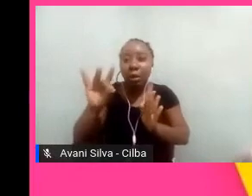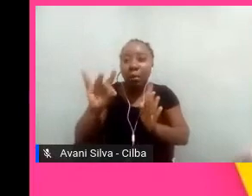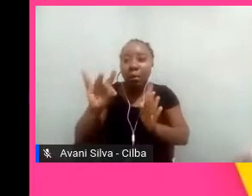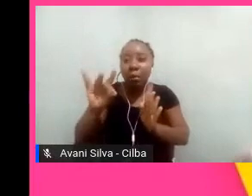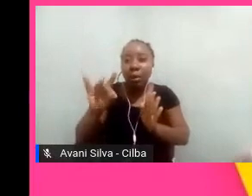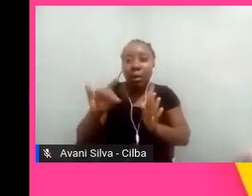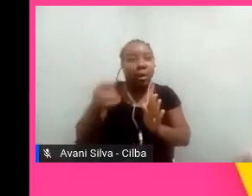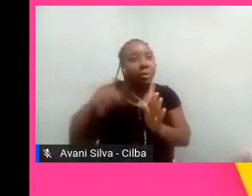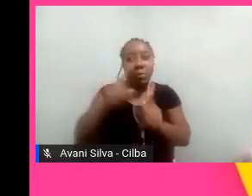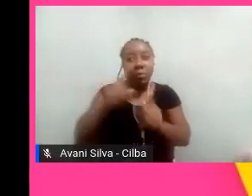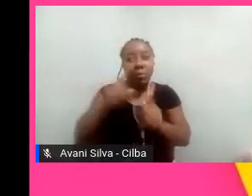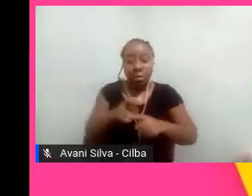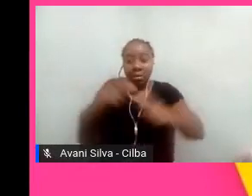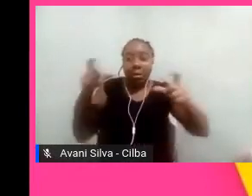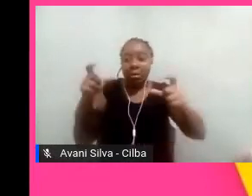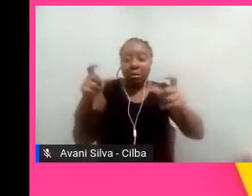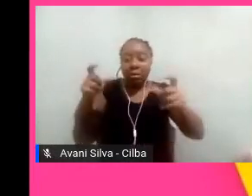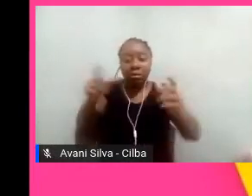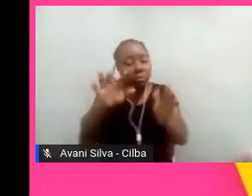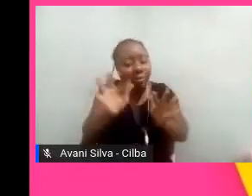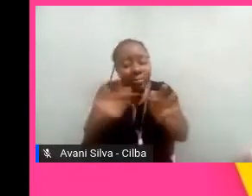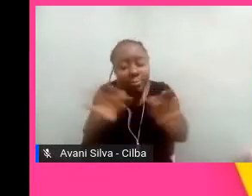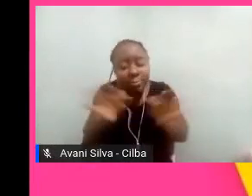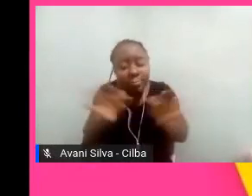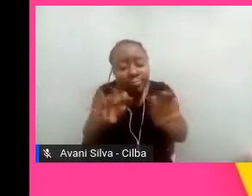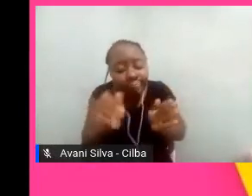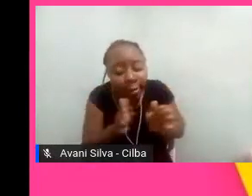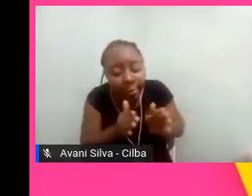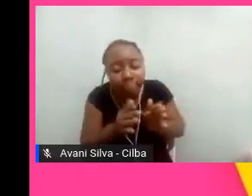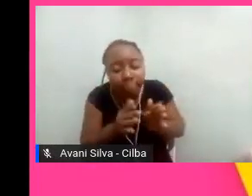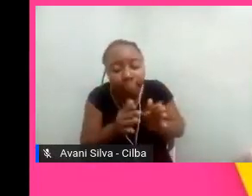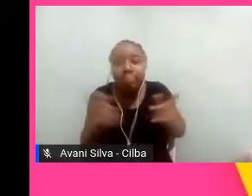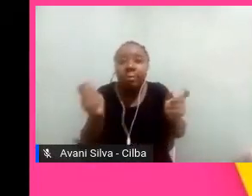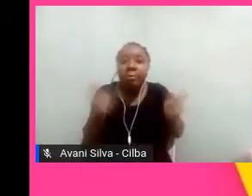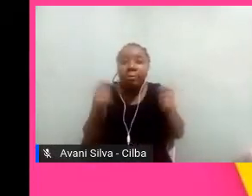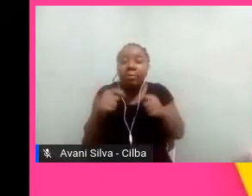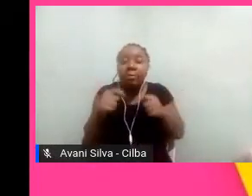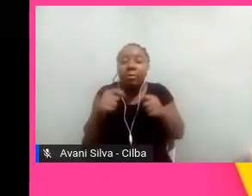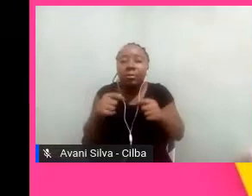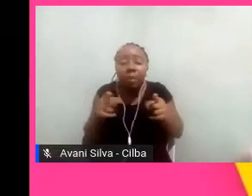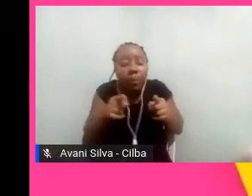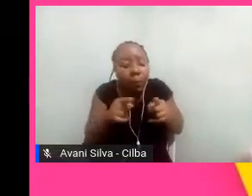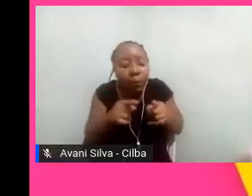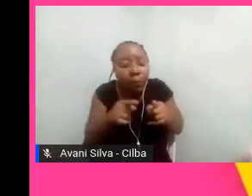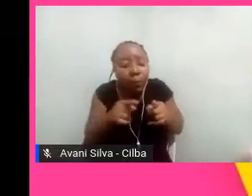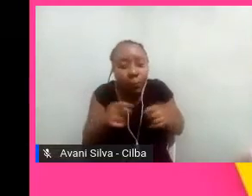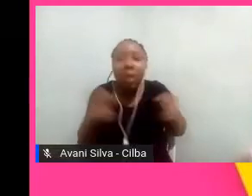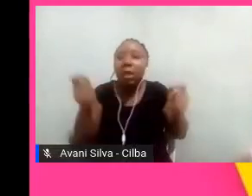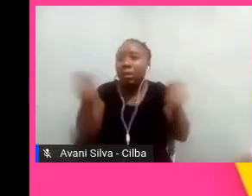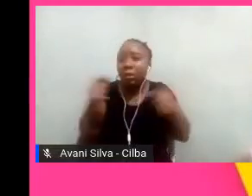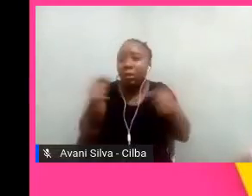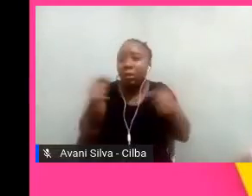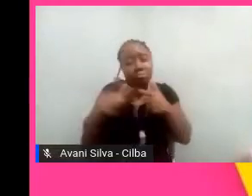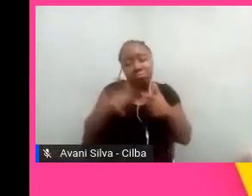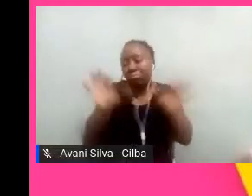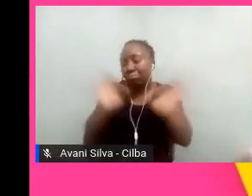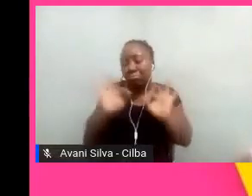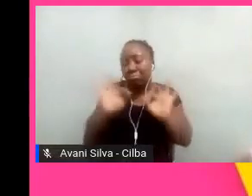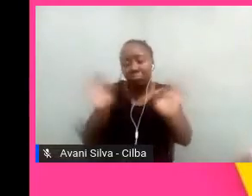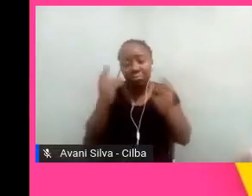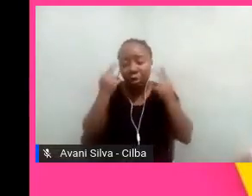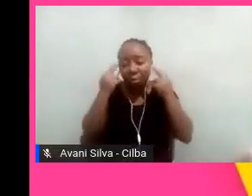grande. Então, eu posso fazer aqui ela até um pouco menor. Não tem problema nenhum, tá? Então, eu